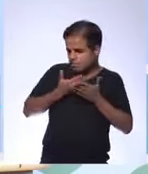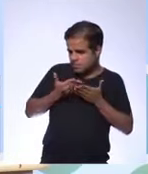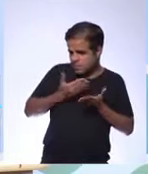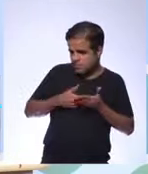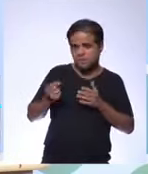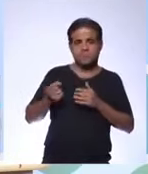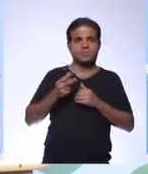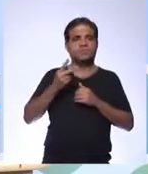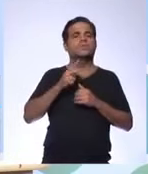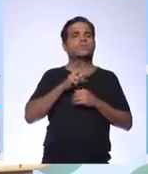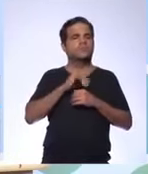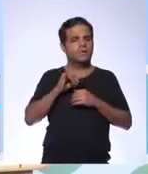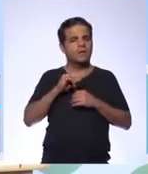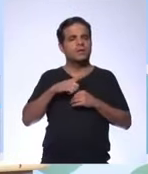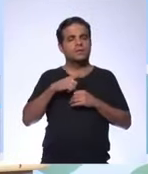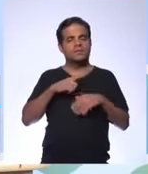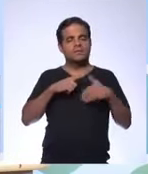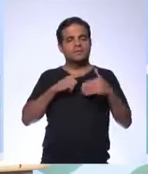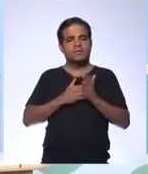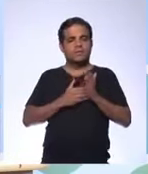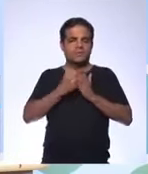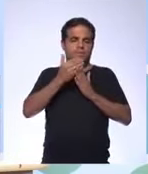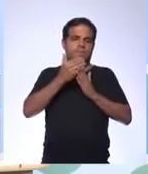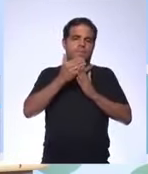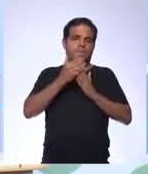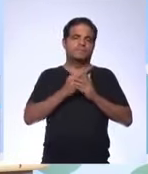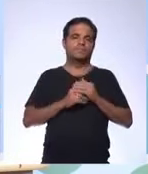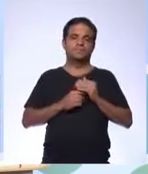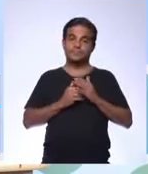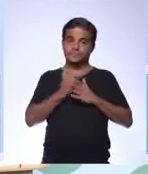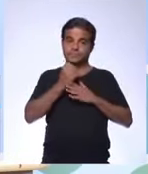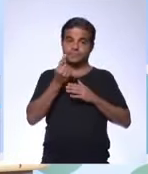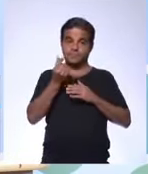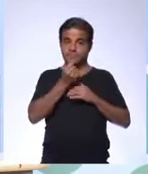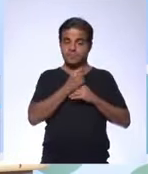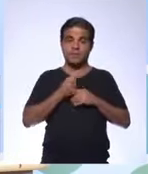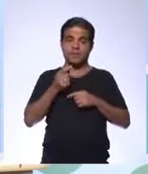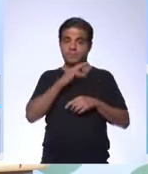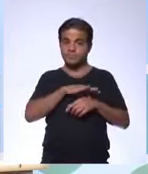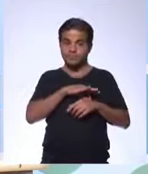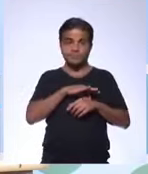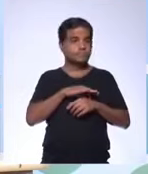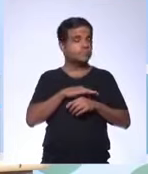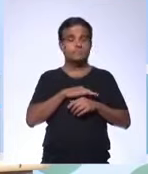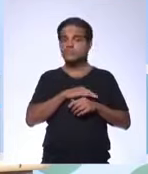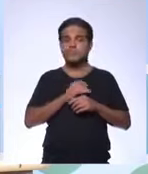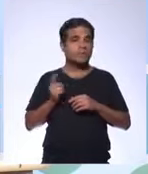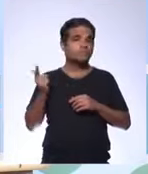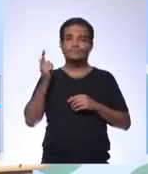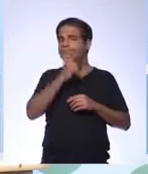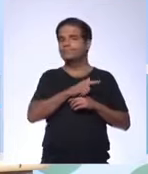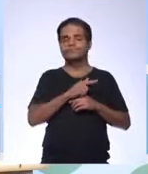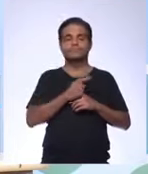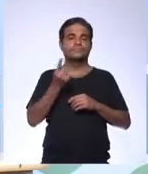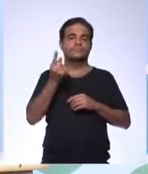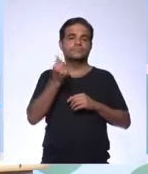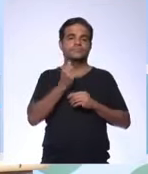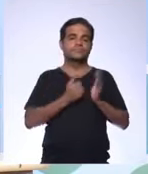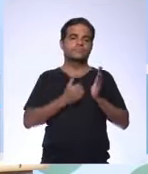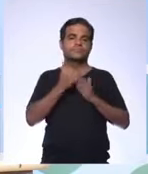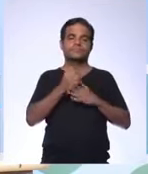valor, vai havendo aí um aumento dos preços e o salário não alcança o aumento dos preços. Então,